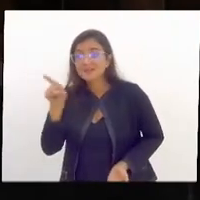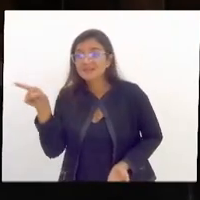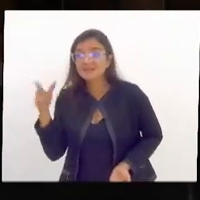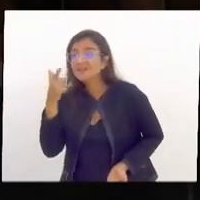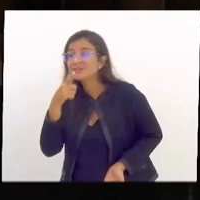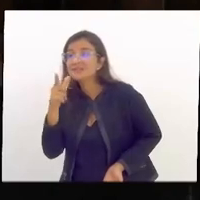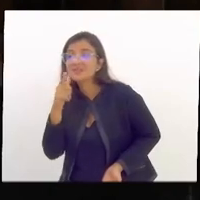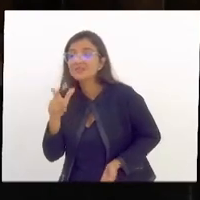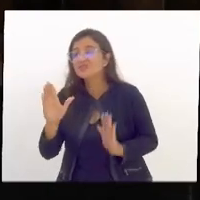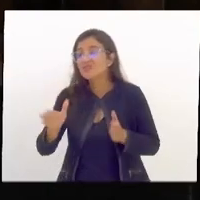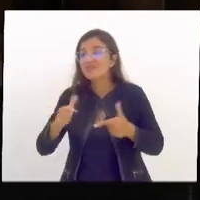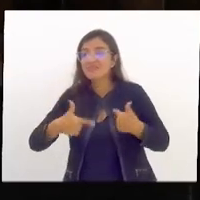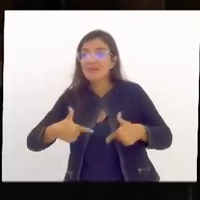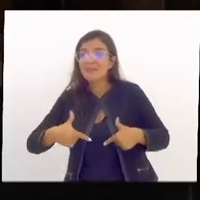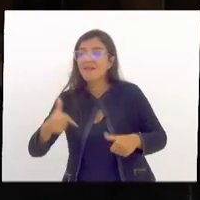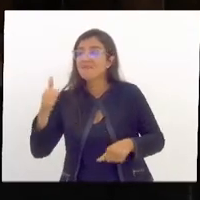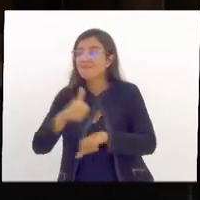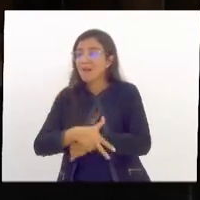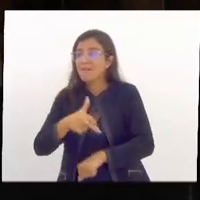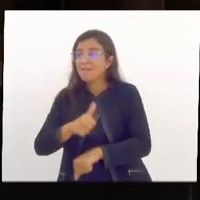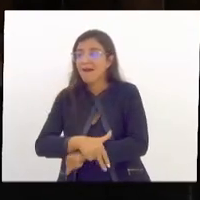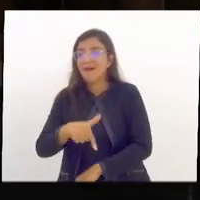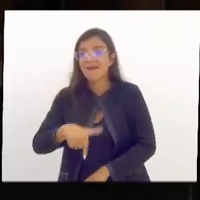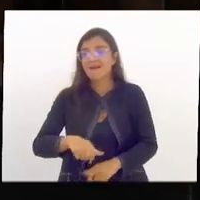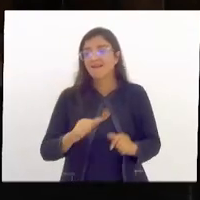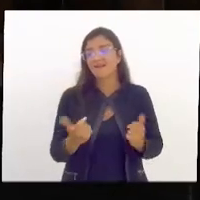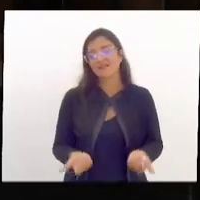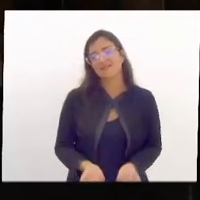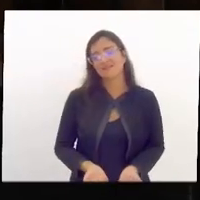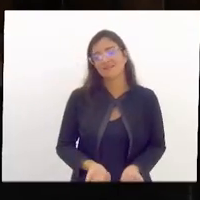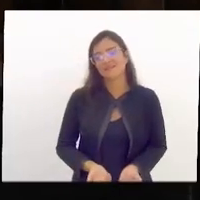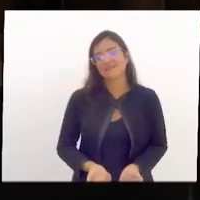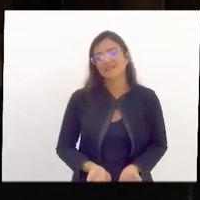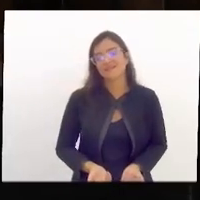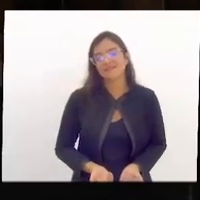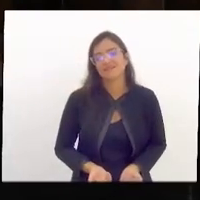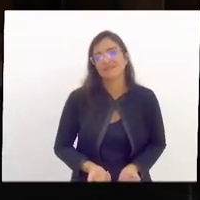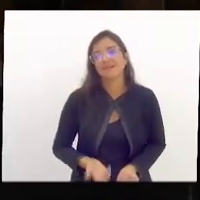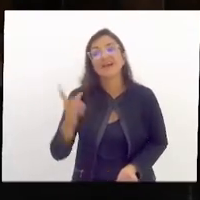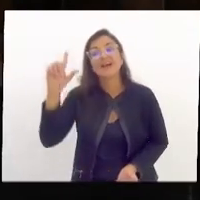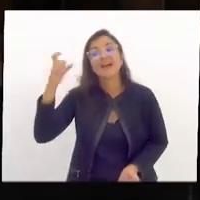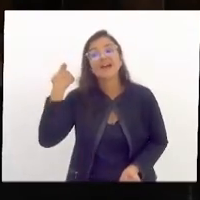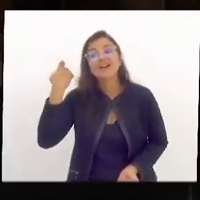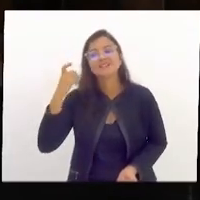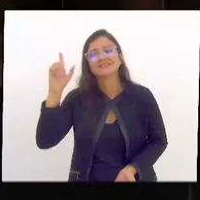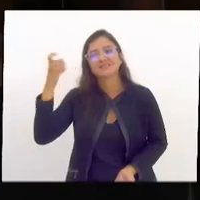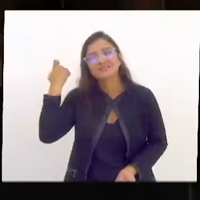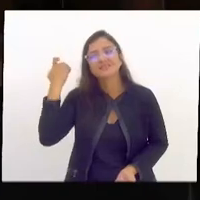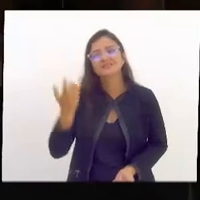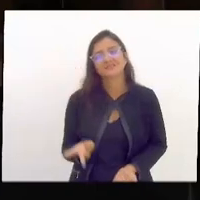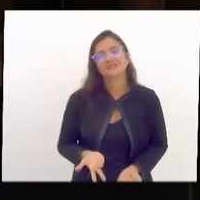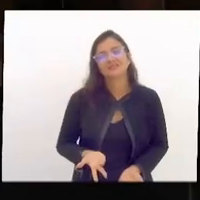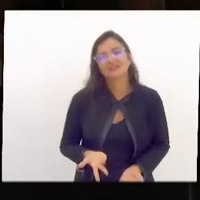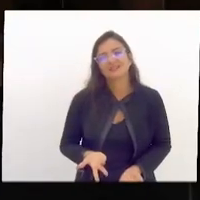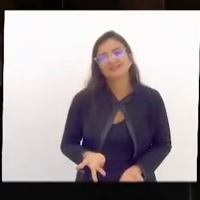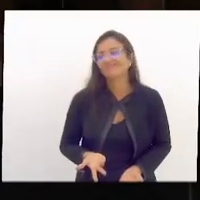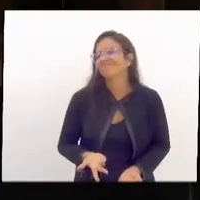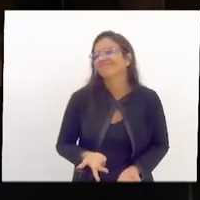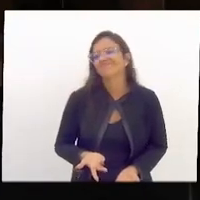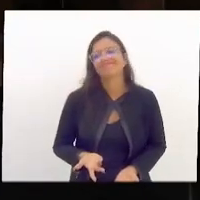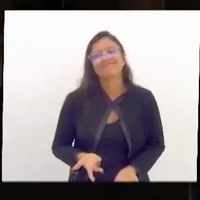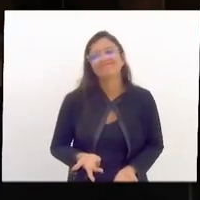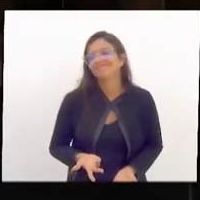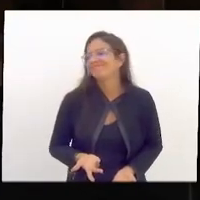e aquelas que já foram deputados e deputadas. Ou seja, isso é